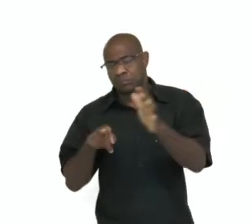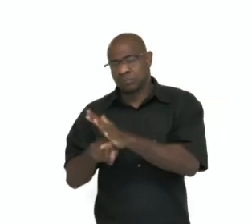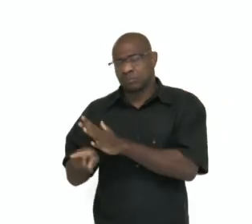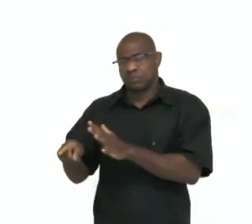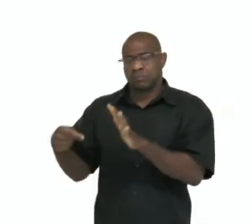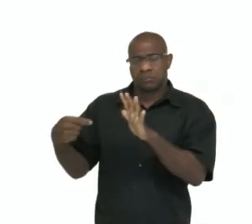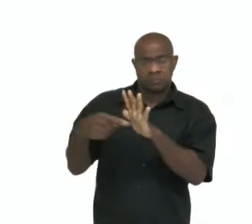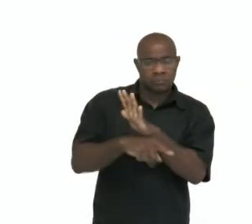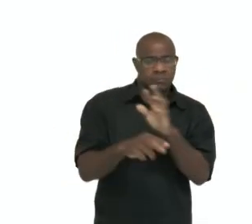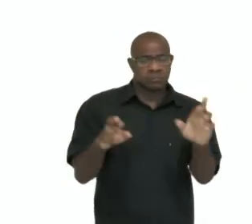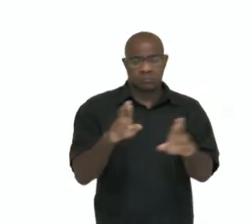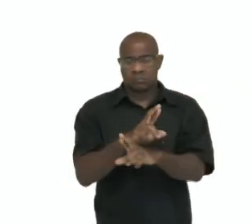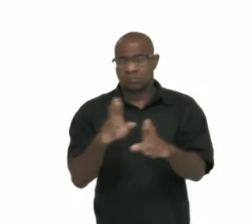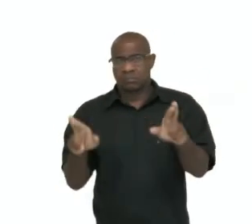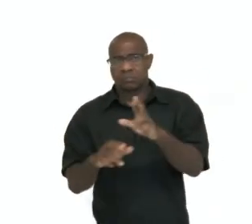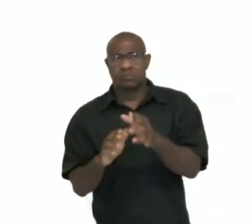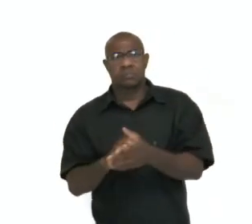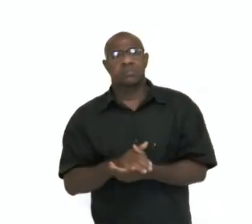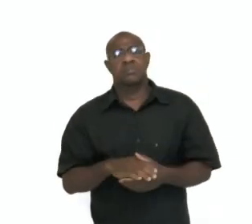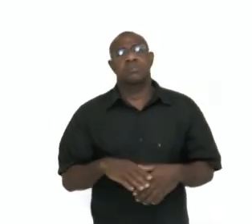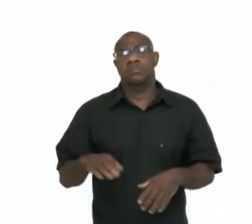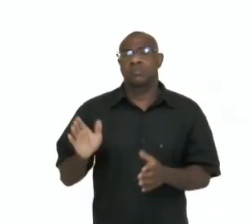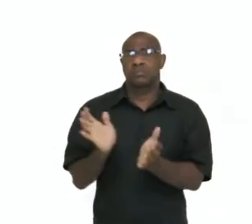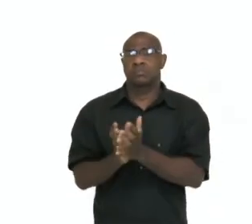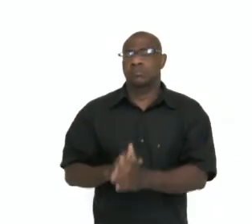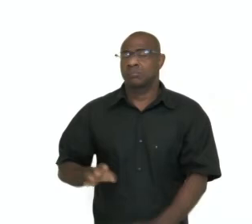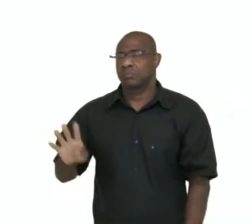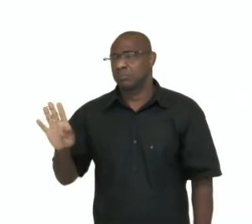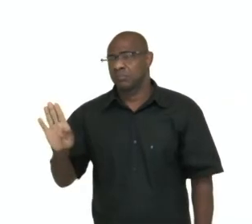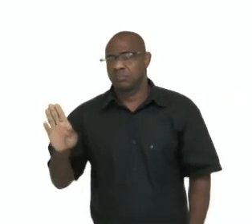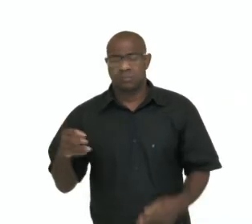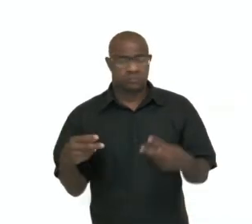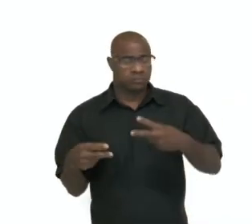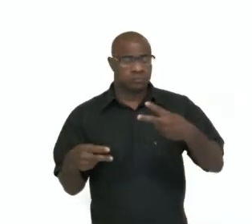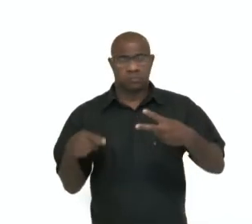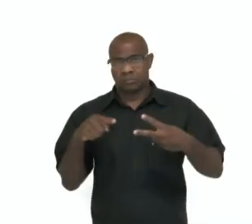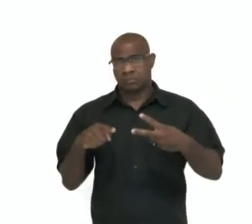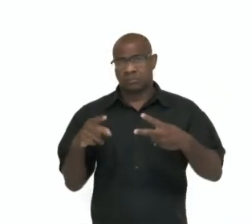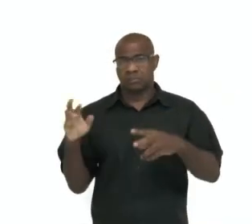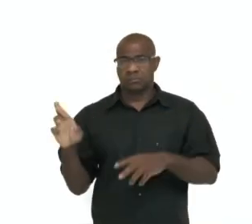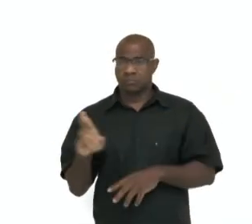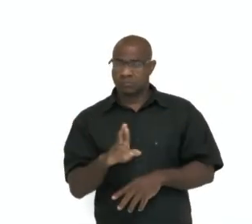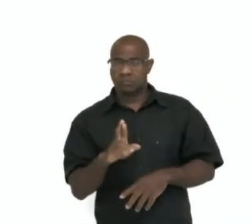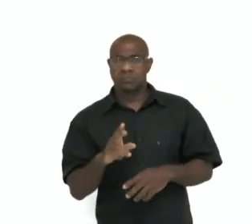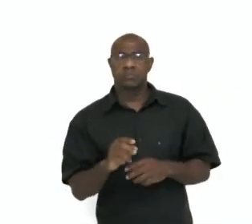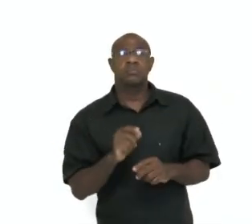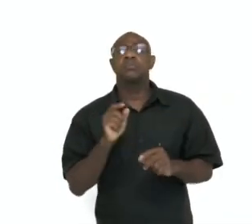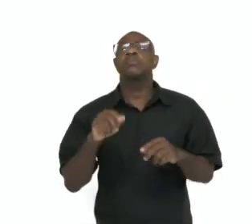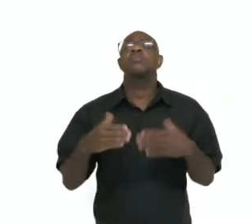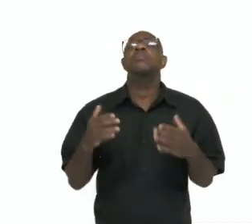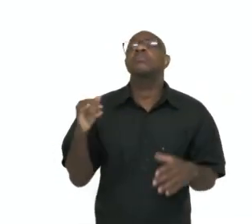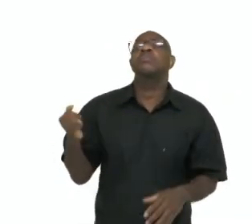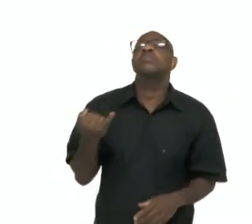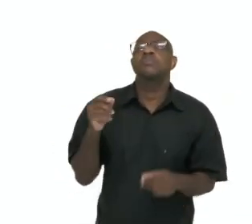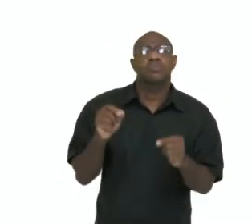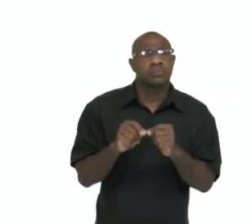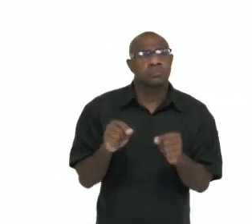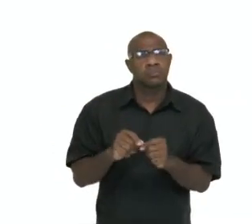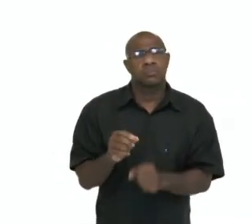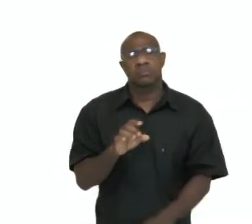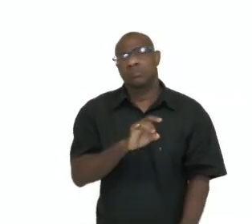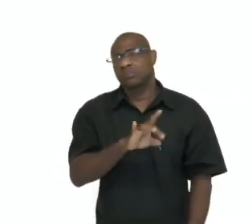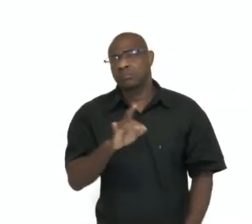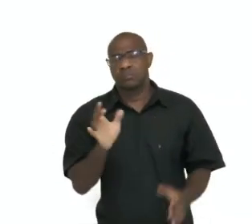argumentativamente a questão 1 e o grupo B a questão 2. O que é importante fazer? Cada